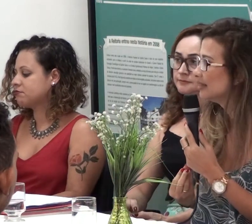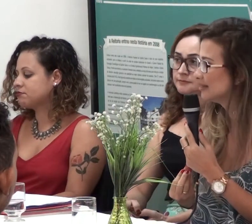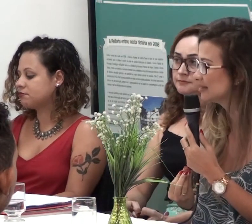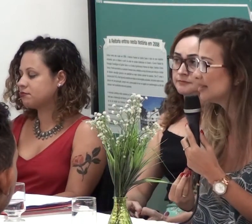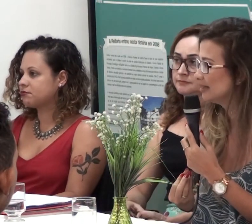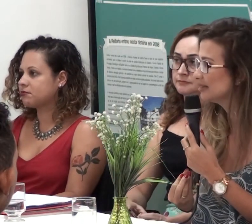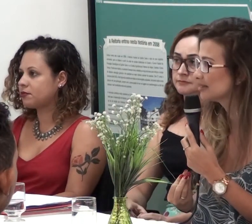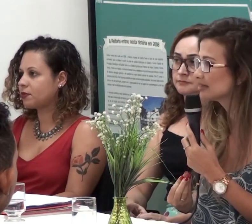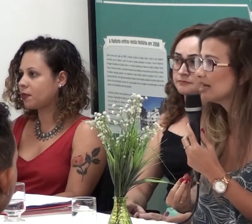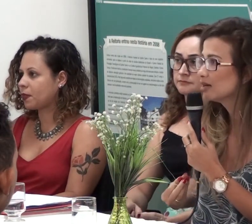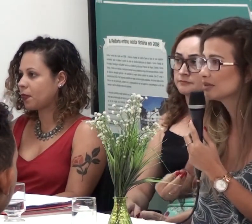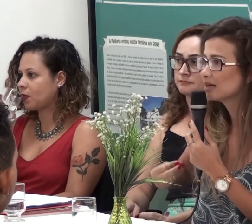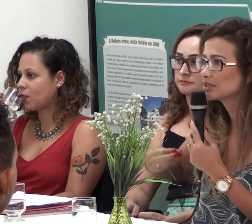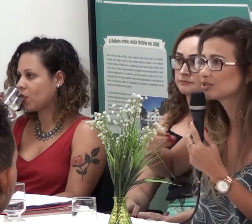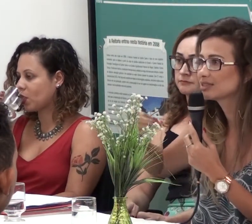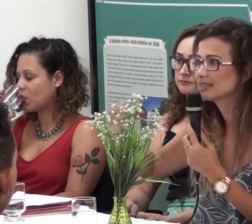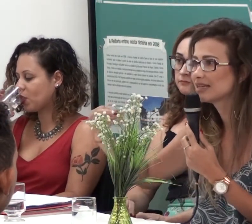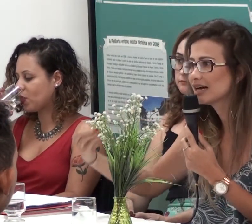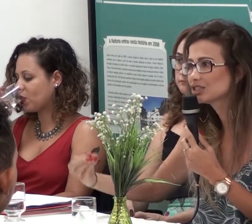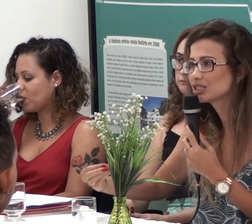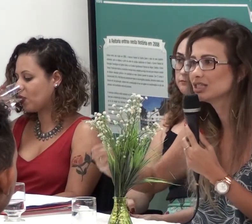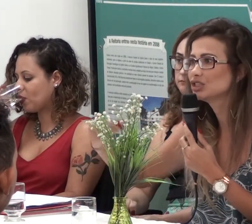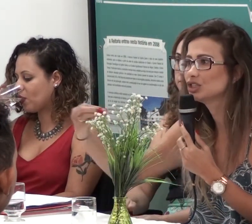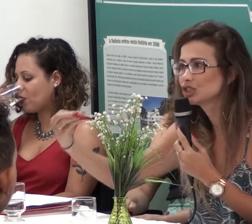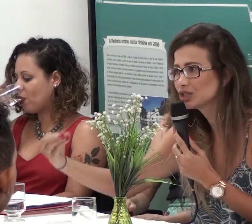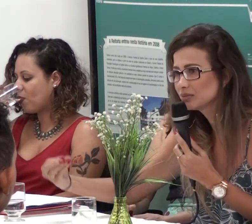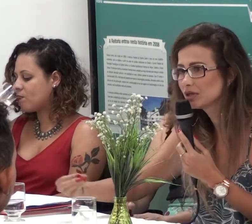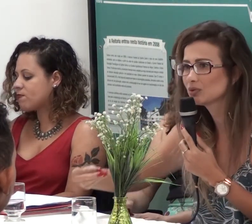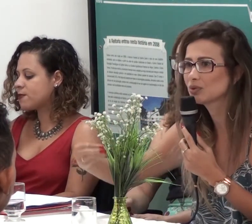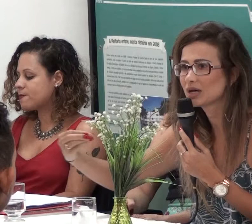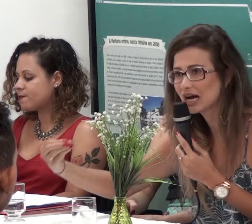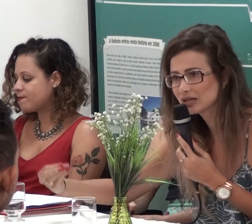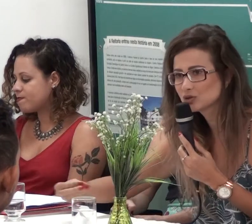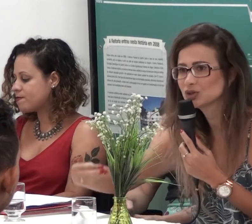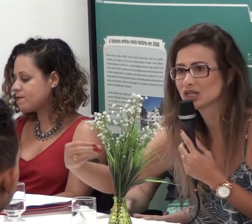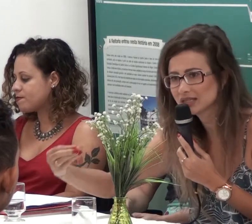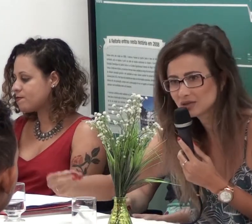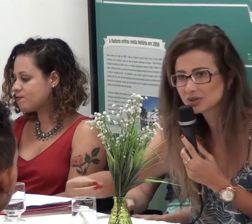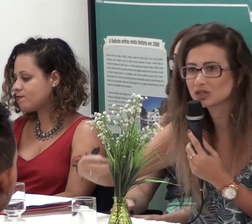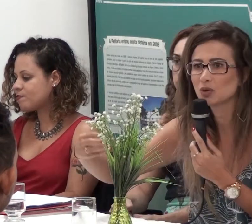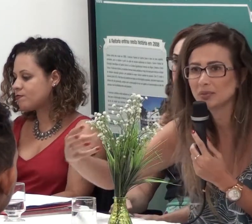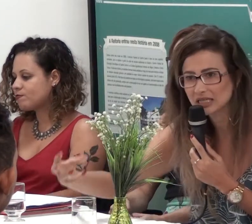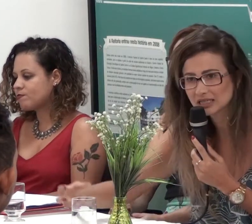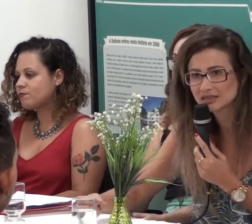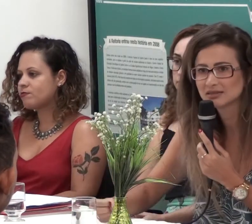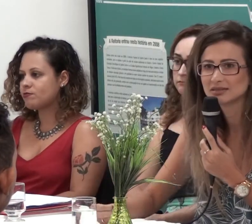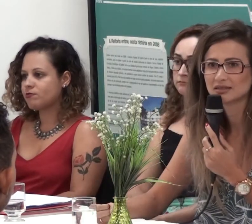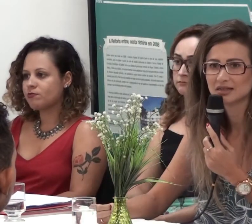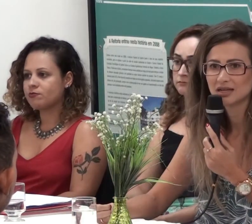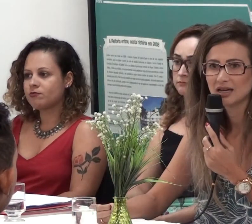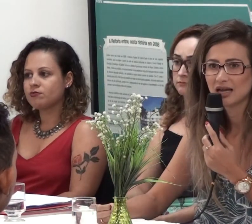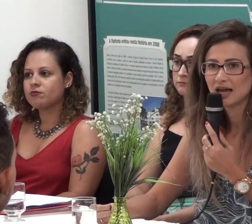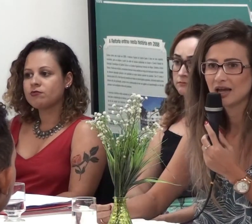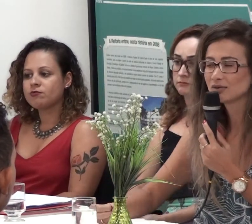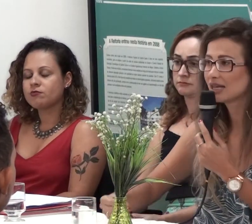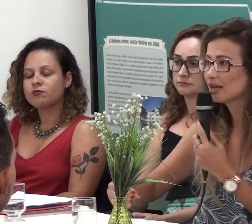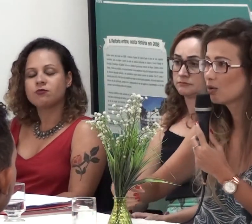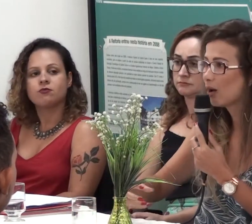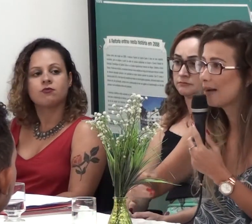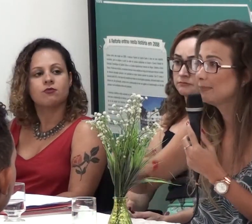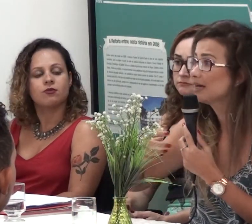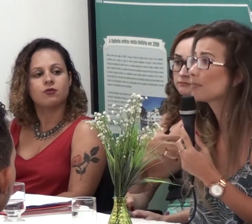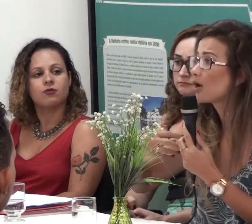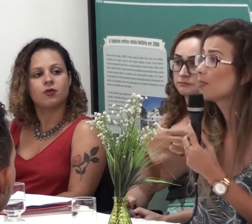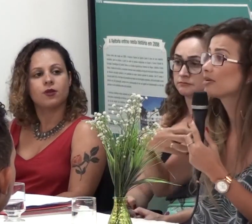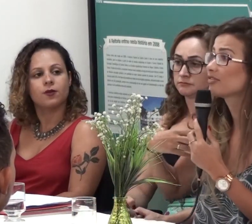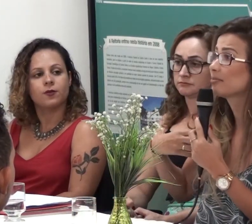violência inseridas, eu tenho uma sociedade que legitima o lugar do gênero que domina. Eu tenho